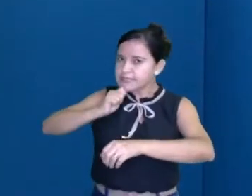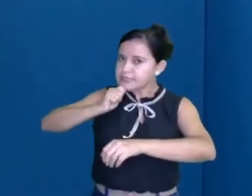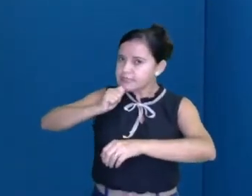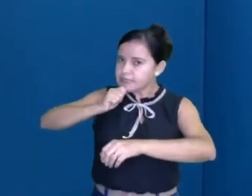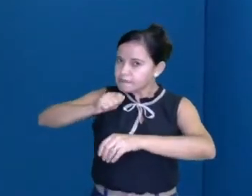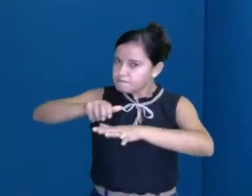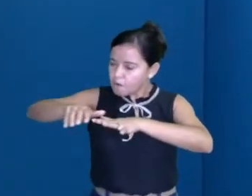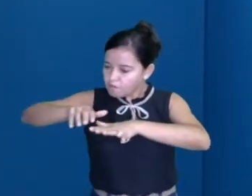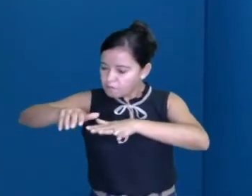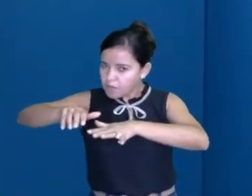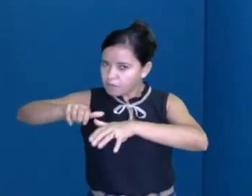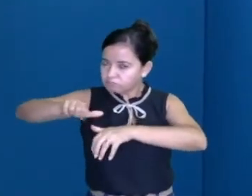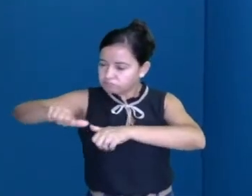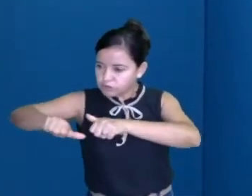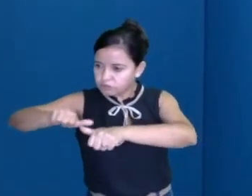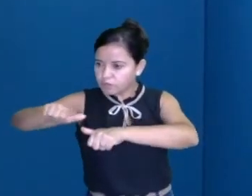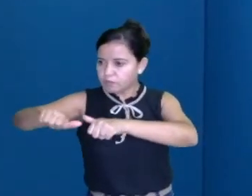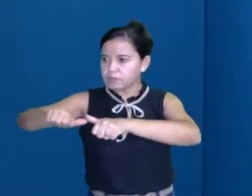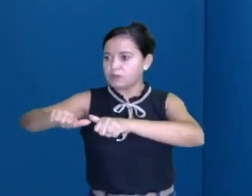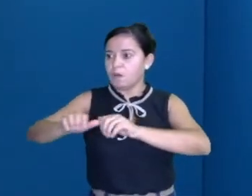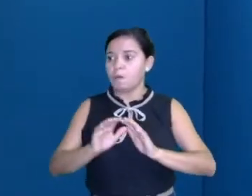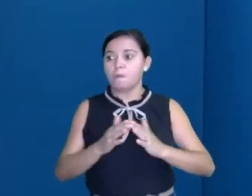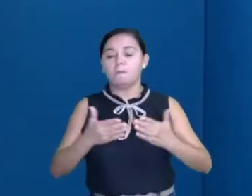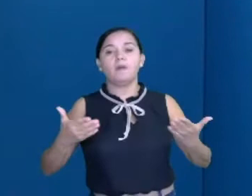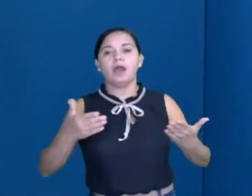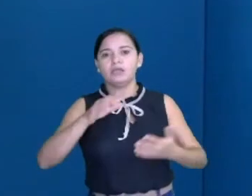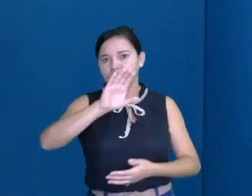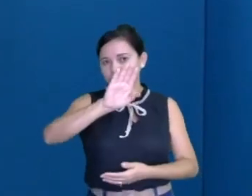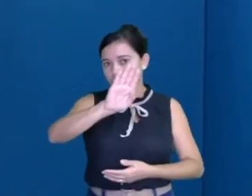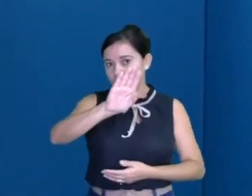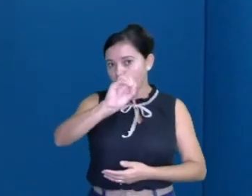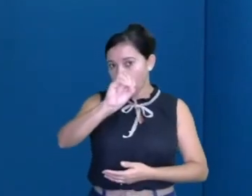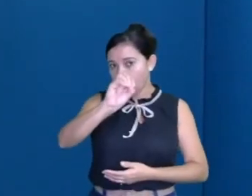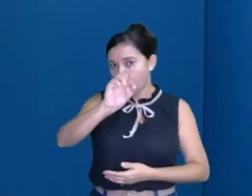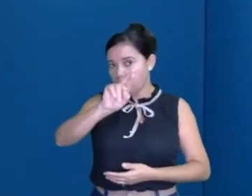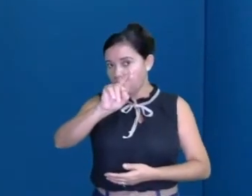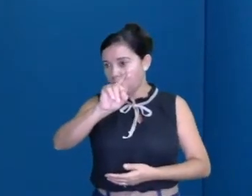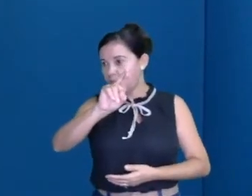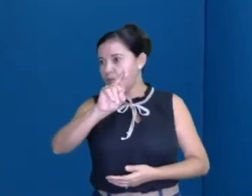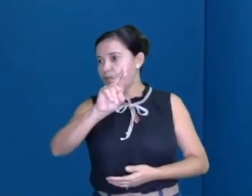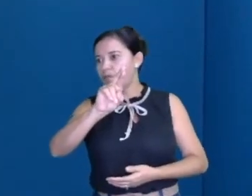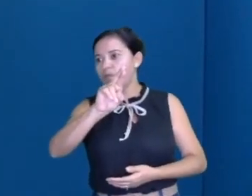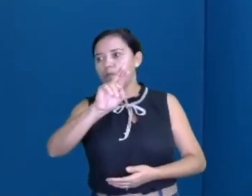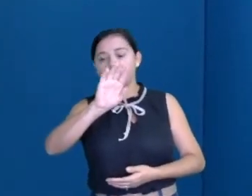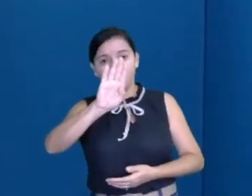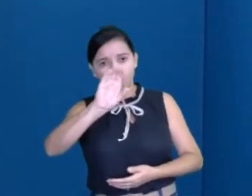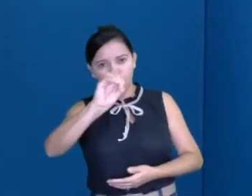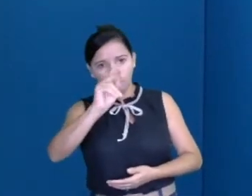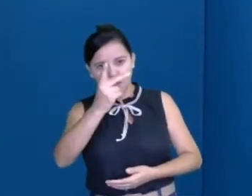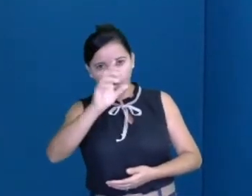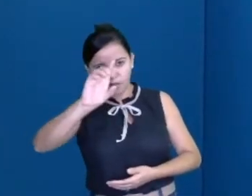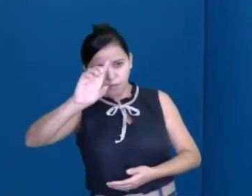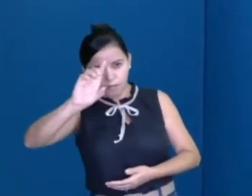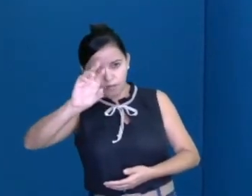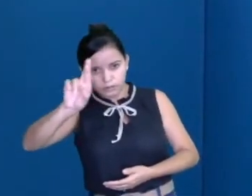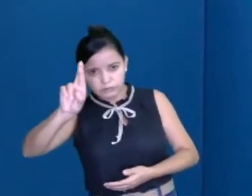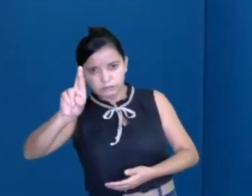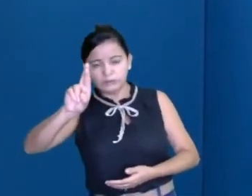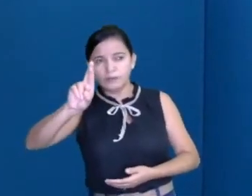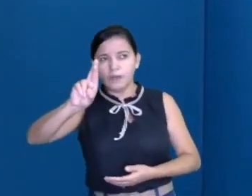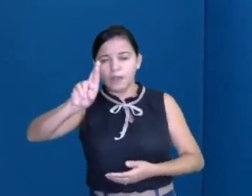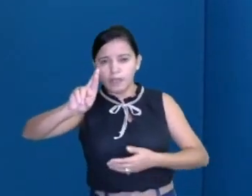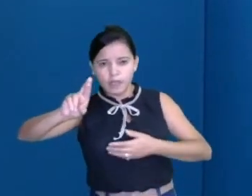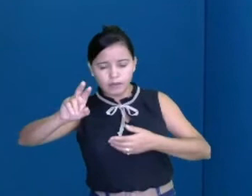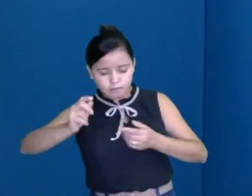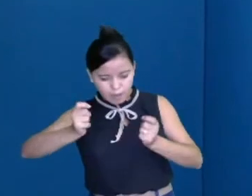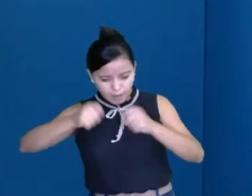o nosso amigo Niels Bohr, principalmente por causa da contribuição de Max Planck, da própria mecânica quântica, ele começou a ter a